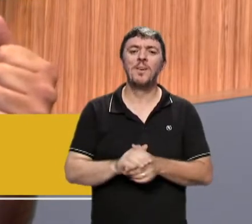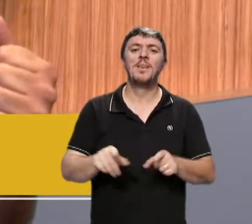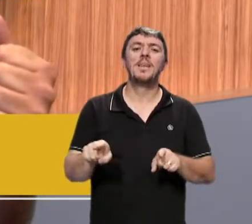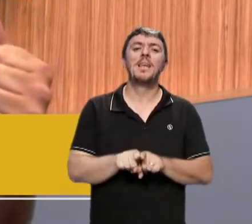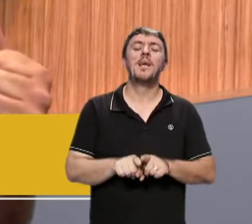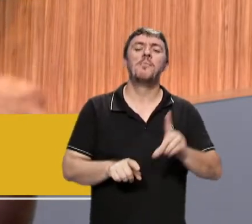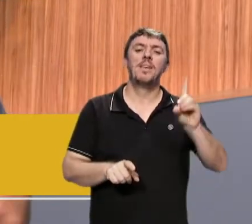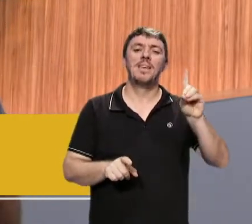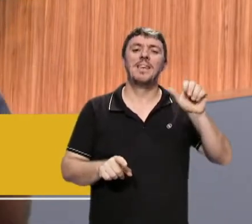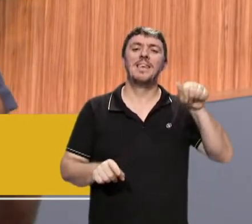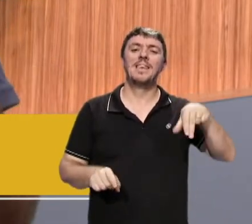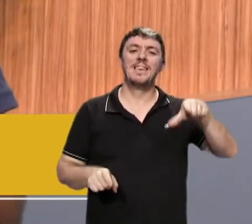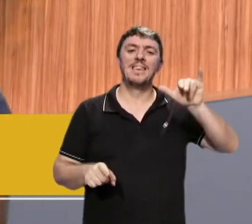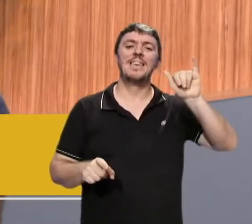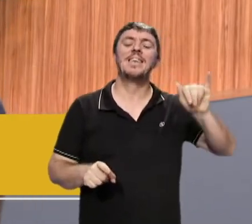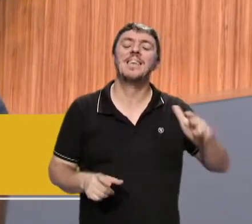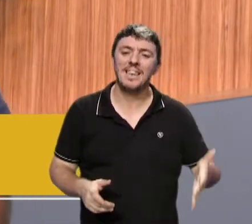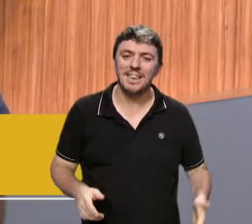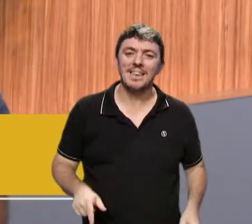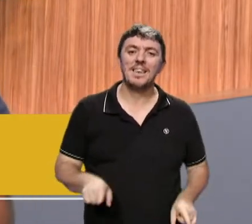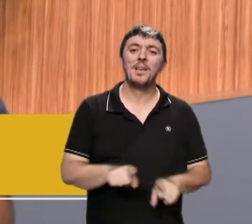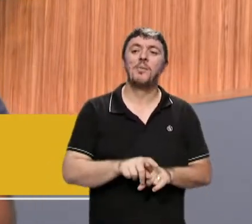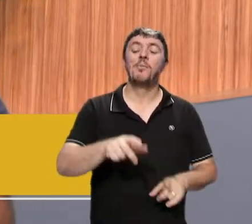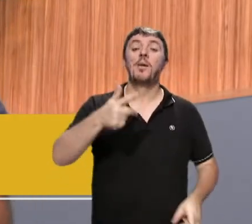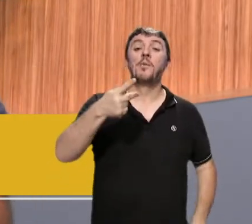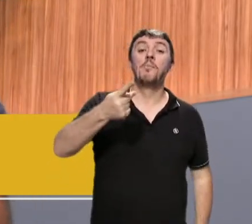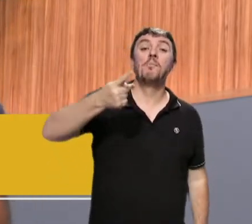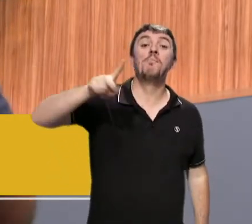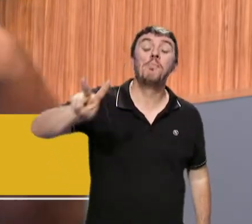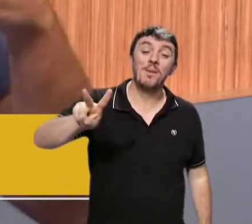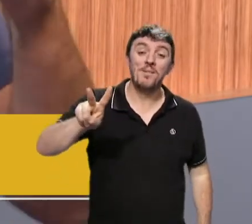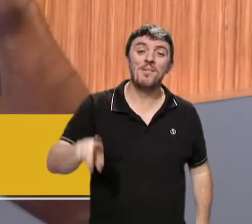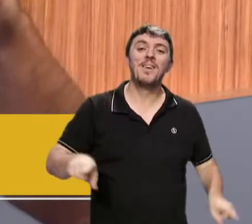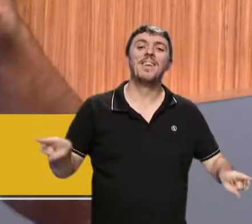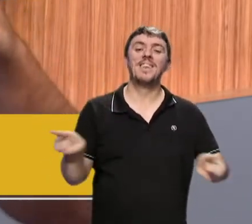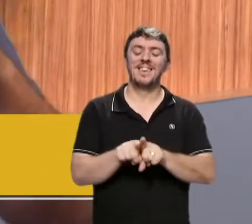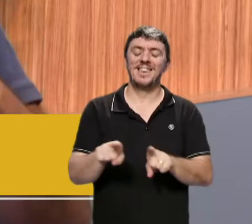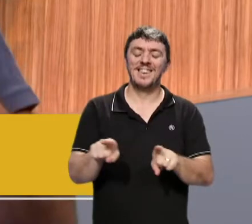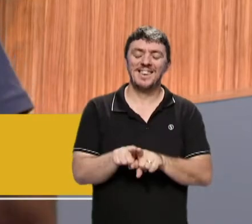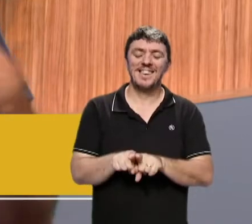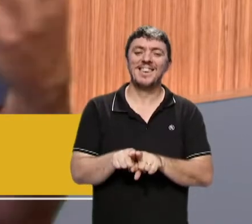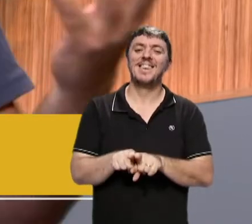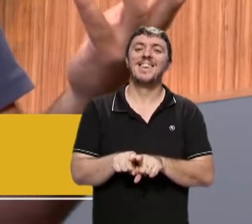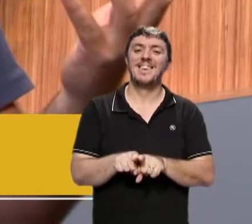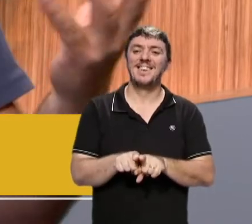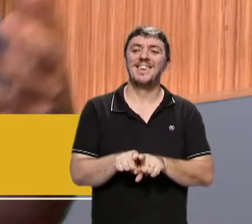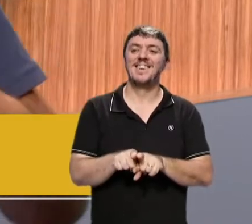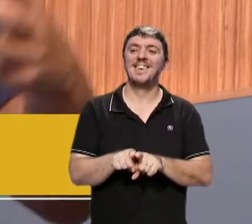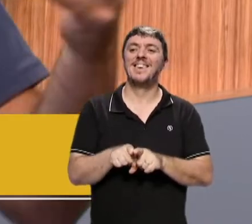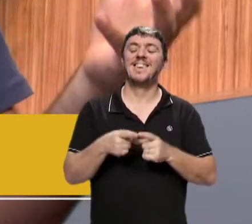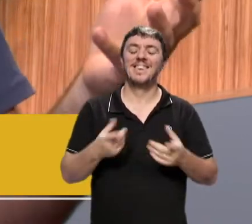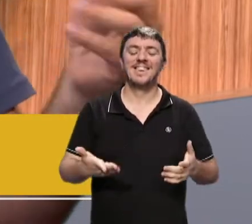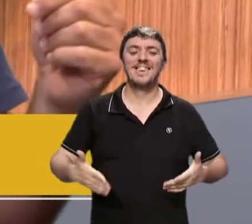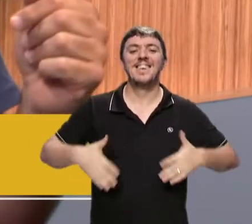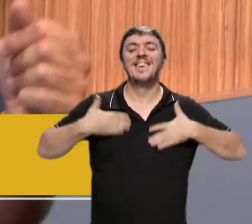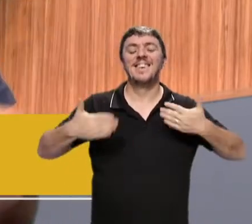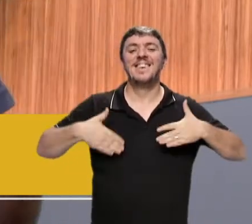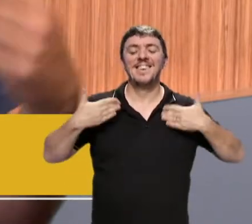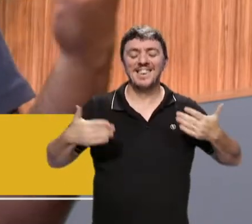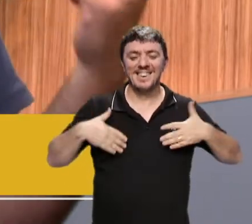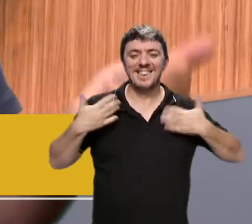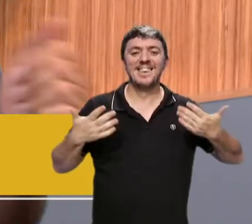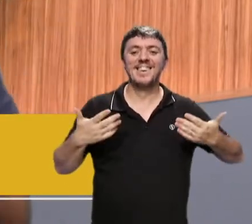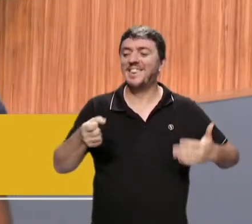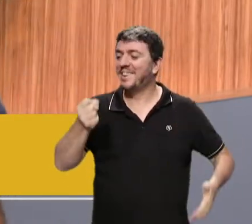peça dela, Mãe Fora da Caixa. O Paulo Vieira, primeira vez que converso com ele, a Dani e o Fábio já tinham conversado, mas é sempre uma alegria poder falar com os